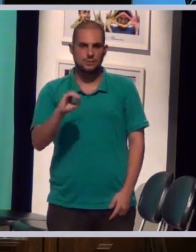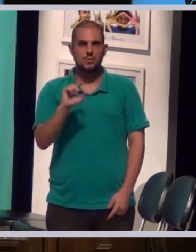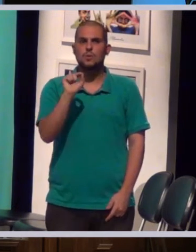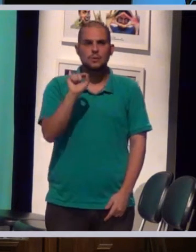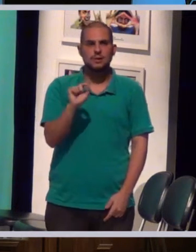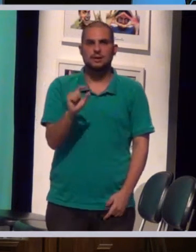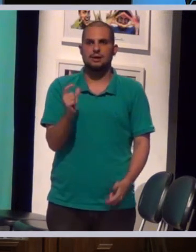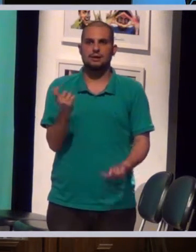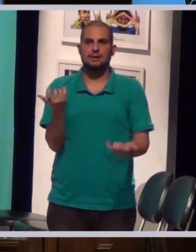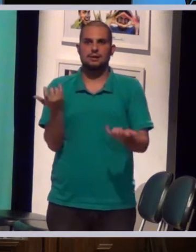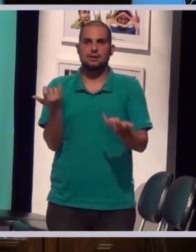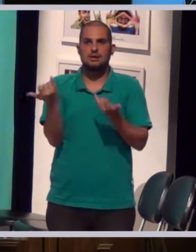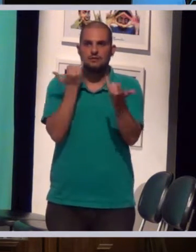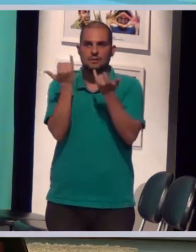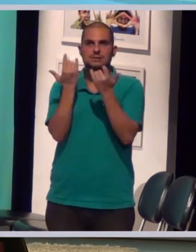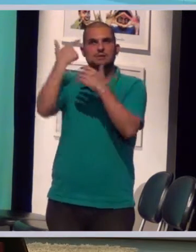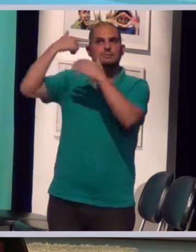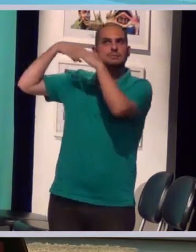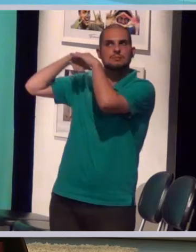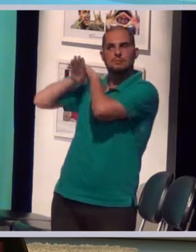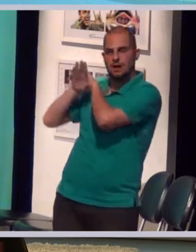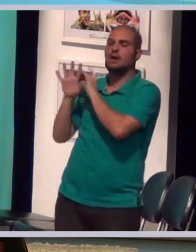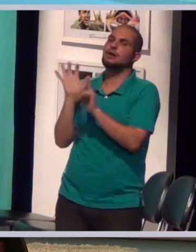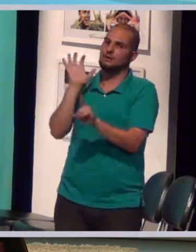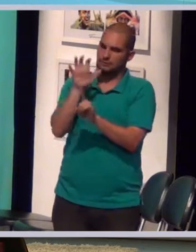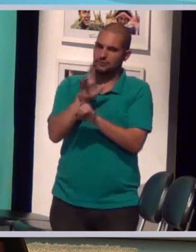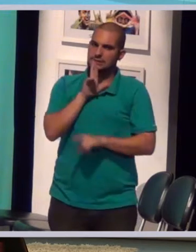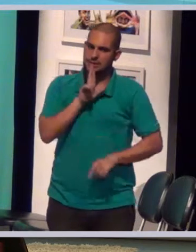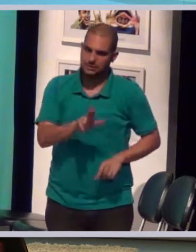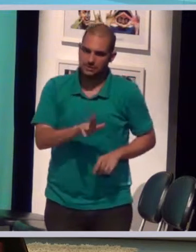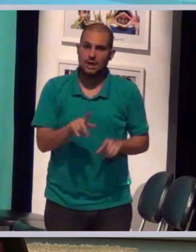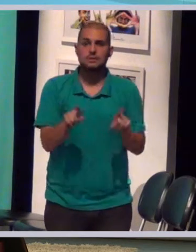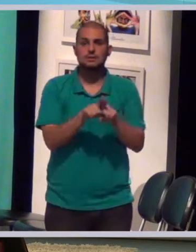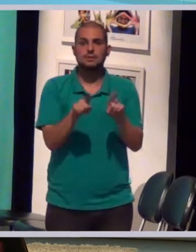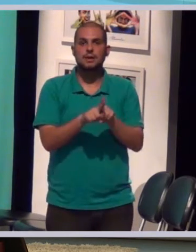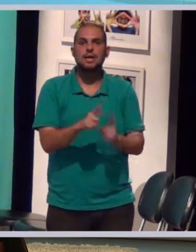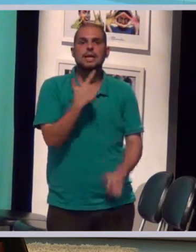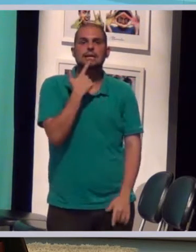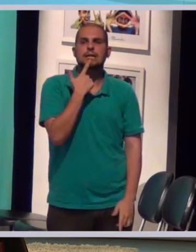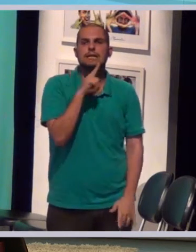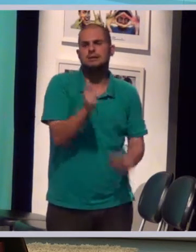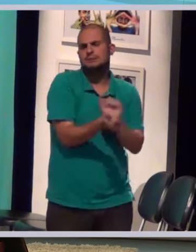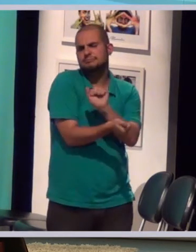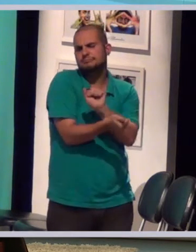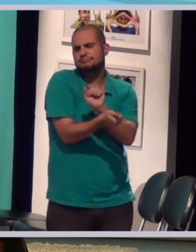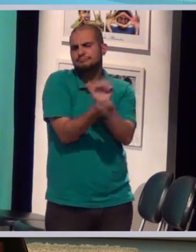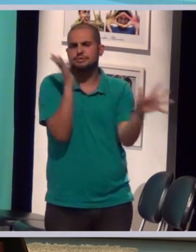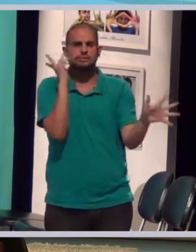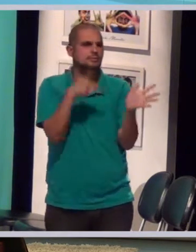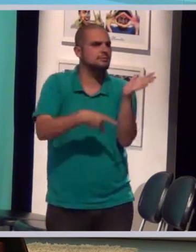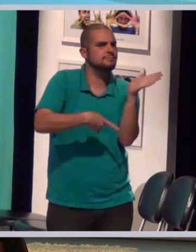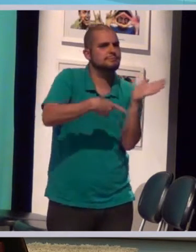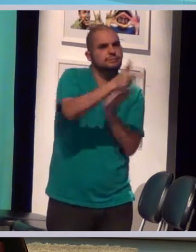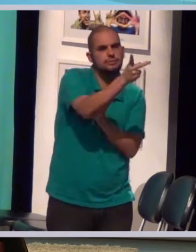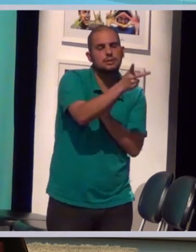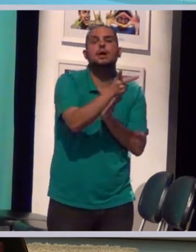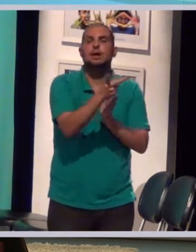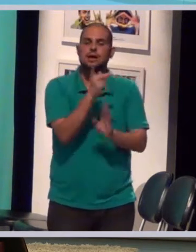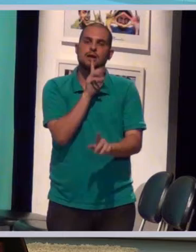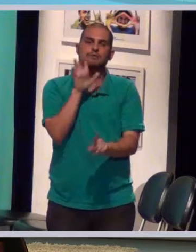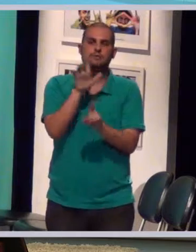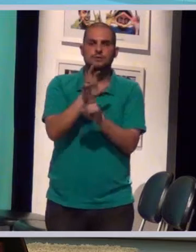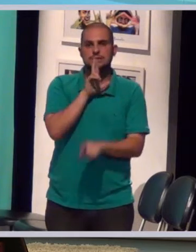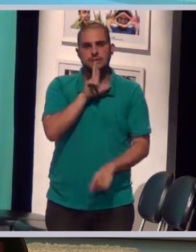pessoa dispõe também interfere. O conhecimento da estrutura da língua, quanto mais você conhece sobre a sua língua, sobre a sua estrutura, melhor é o seu desempenho em memória de